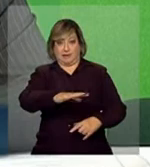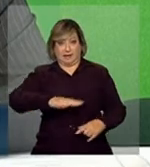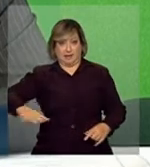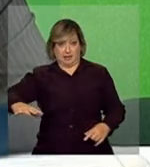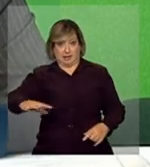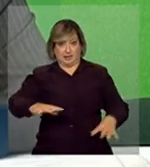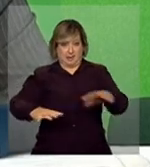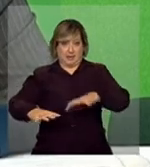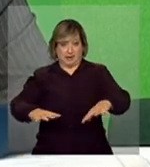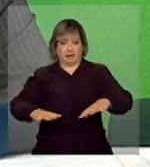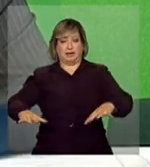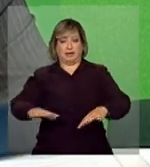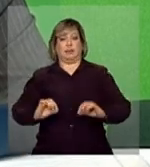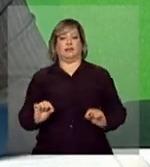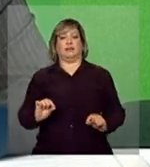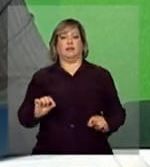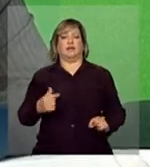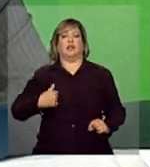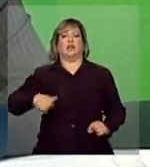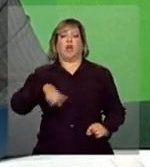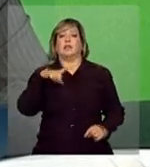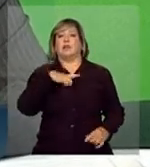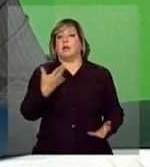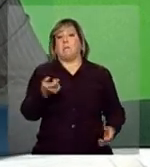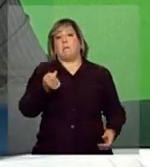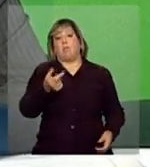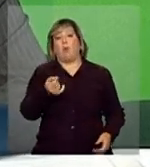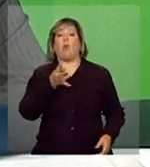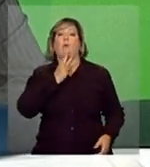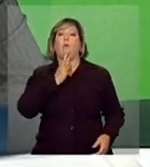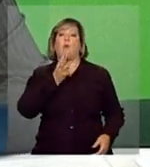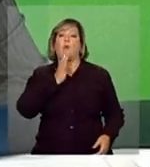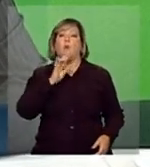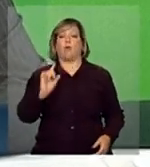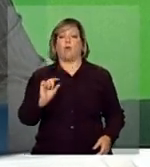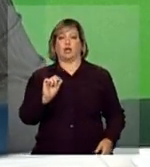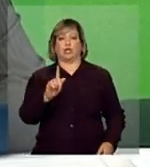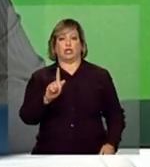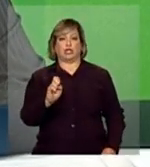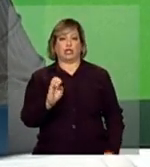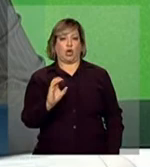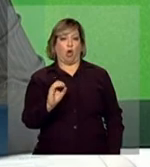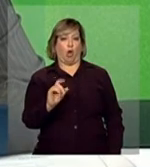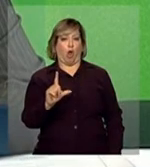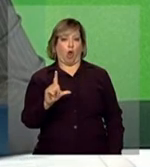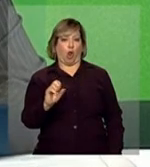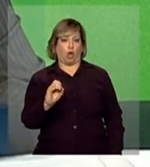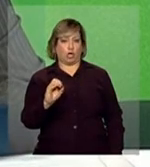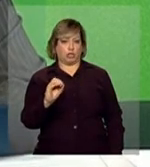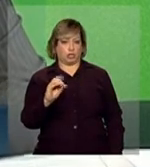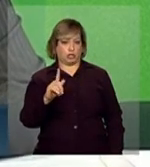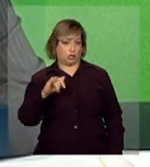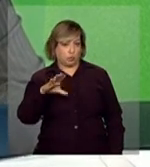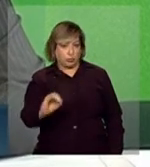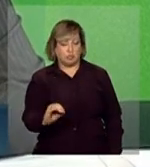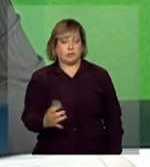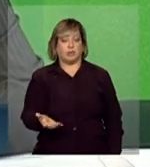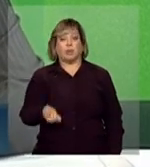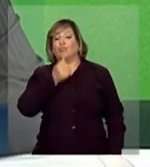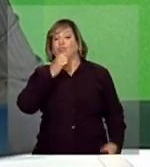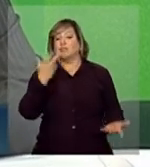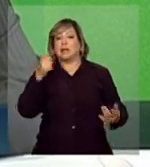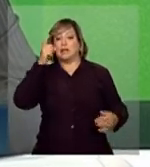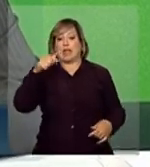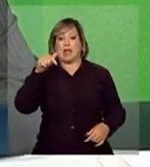nós temos pouco conhecimento geológico, ou não há um interesse nesse planejamento